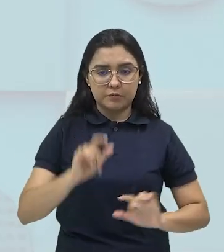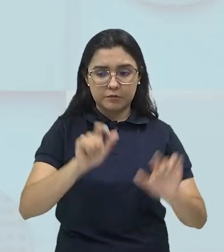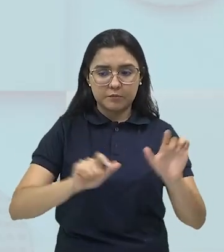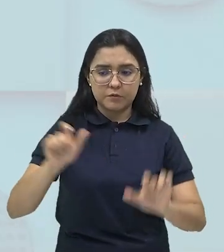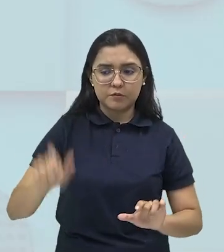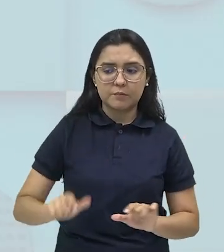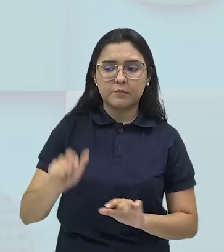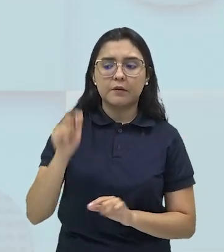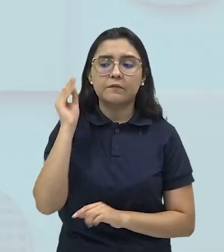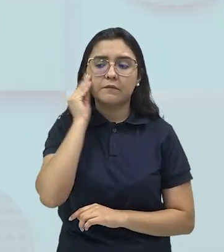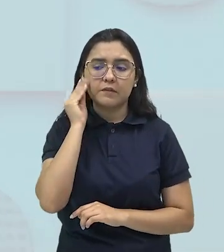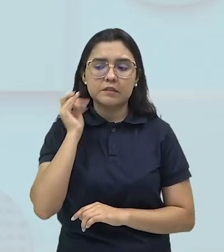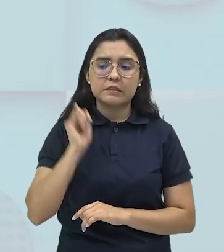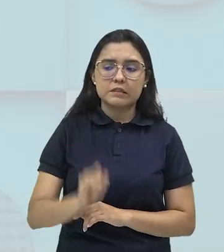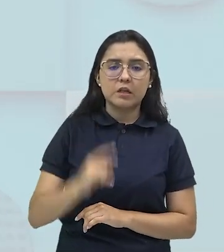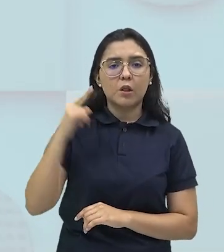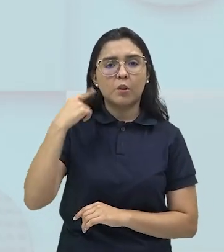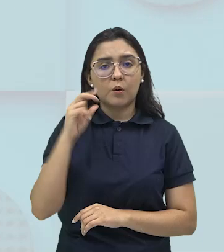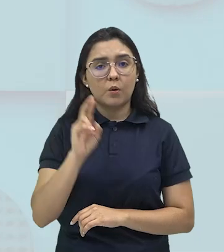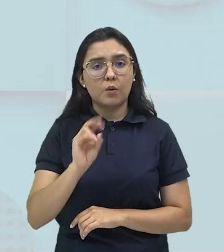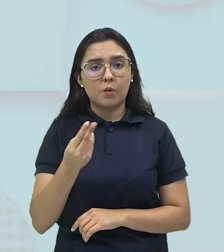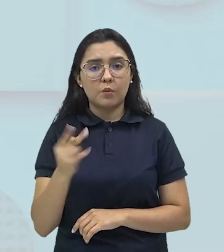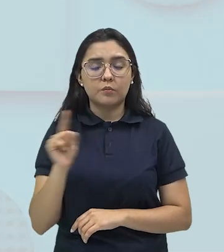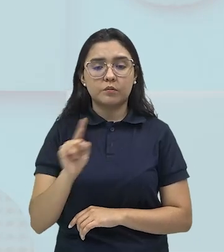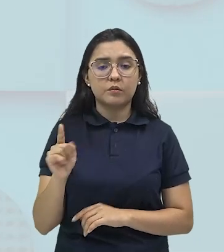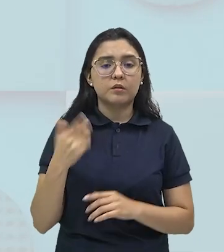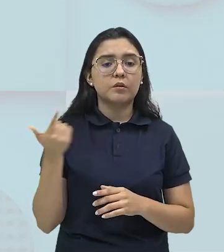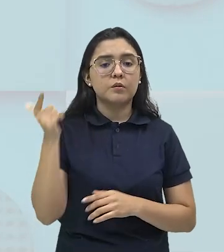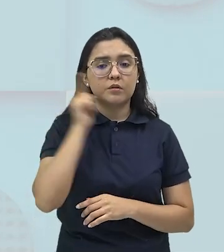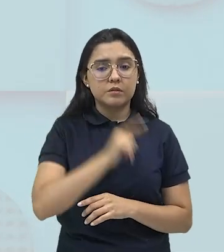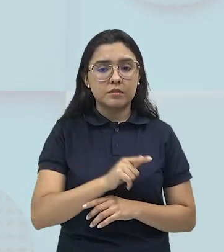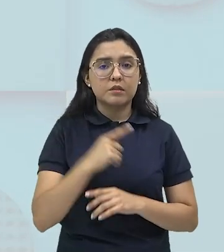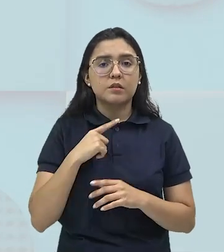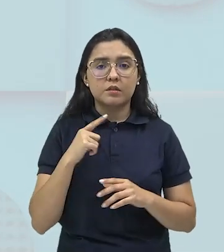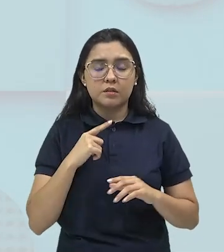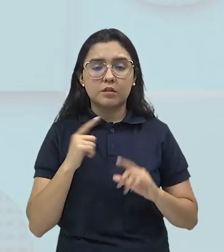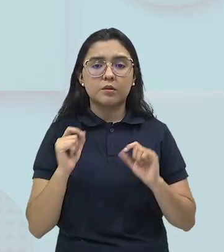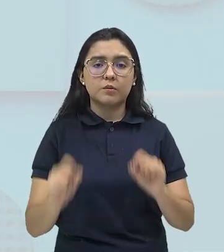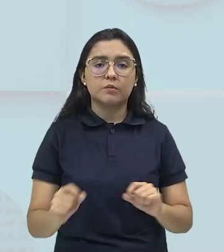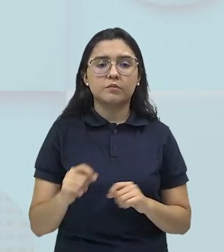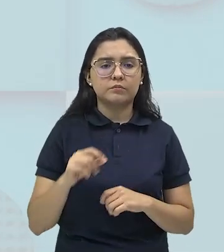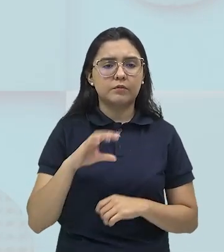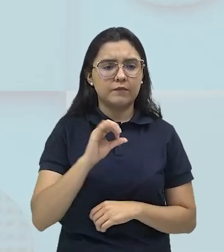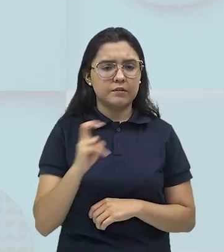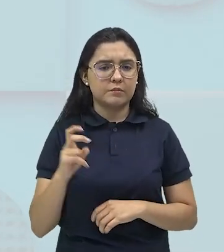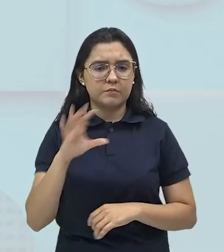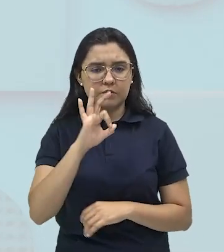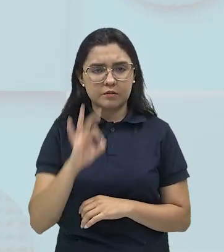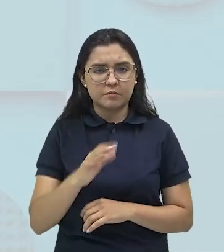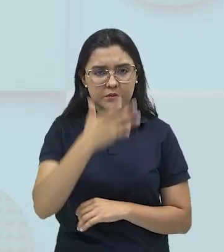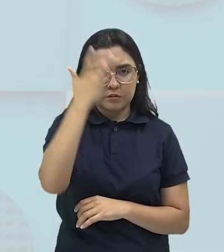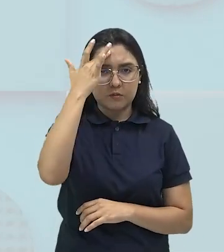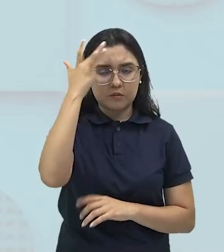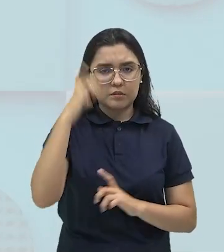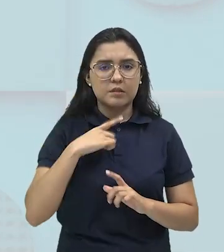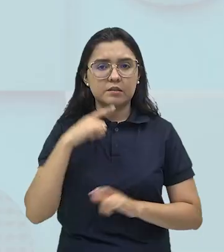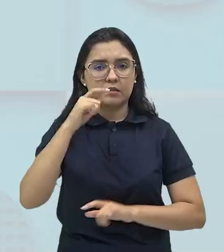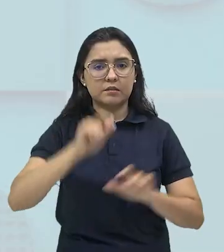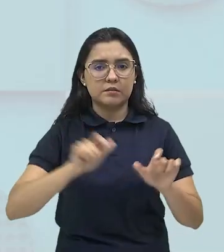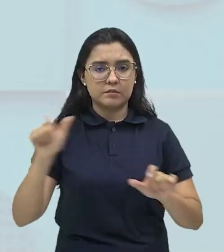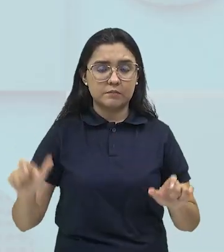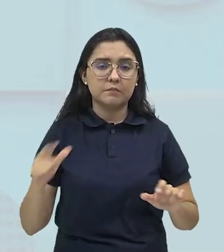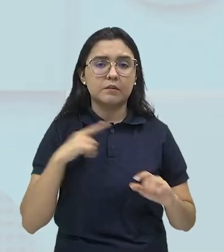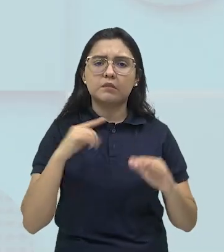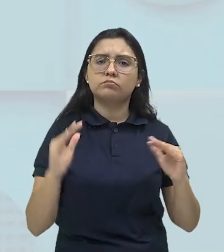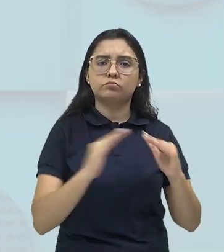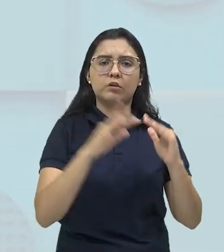ele conseguiu internar 75% das pessoas dessa cidade, da sua cidade. E o que é que acontece?